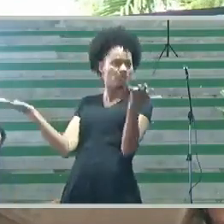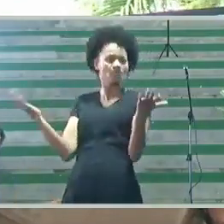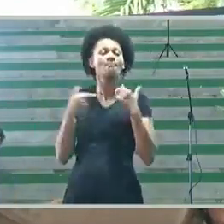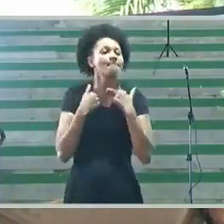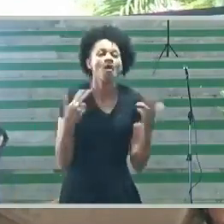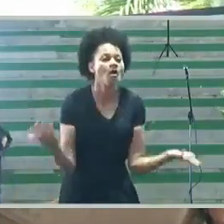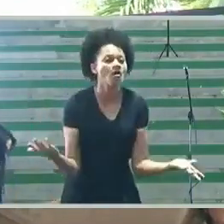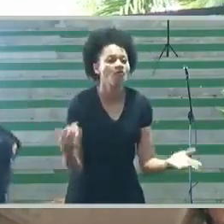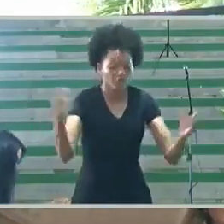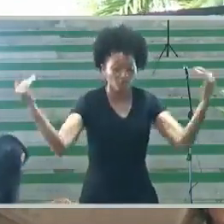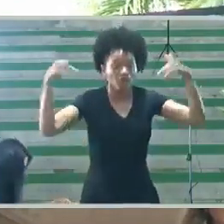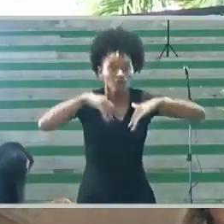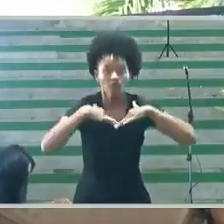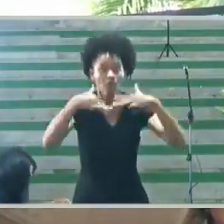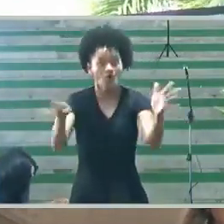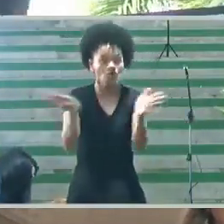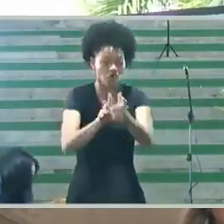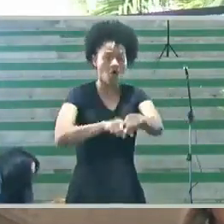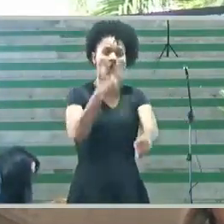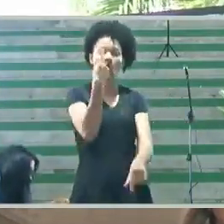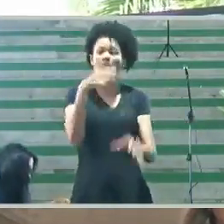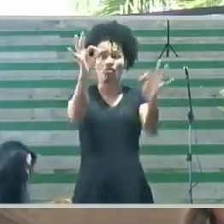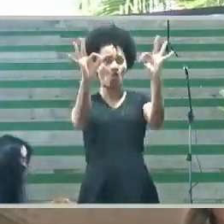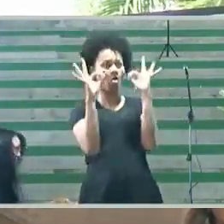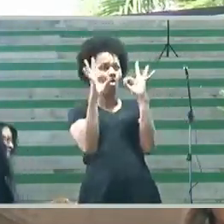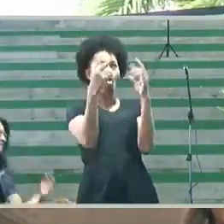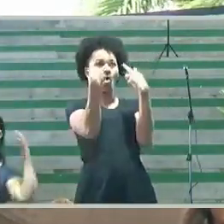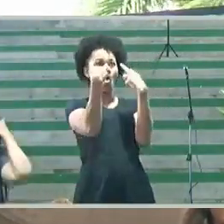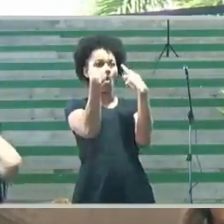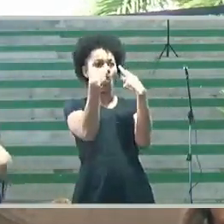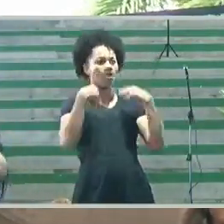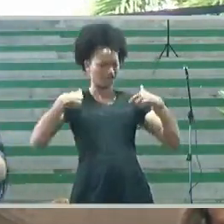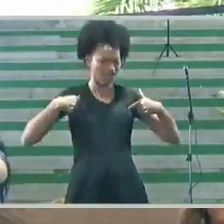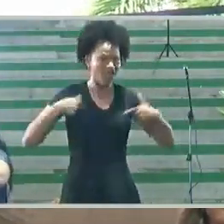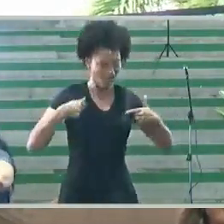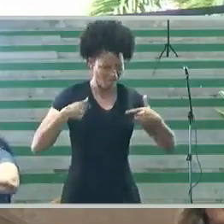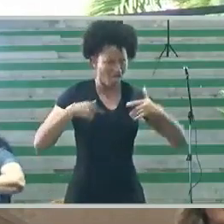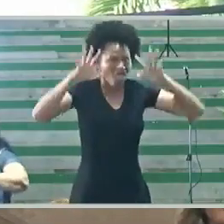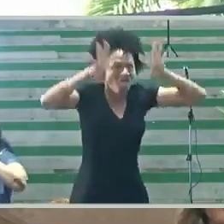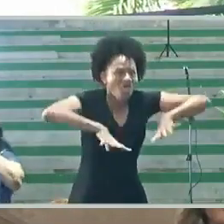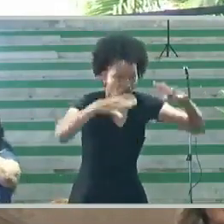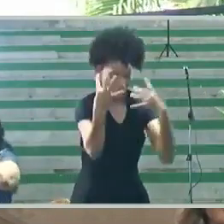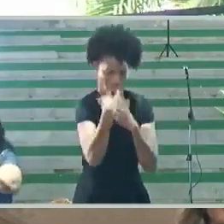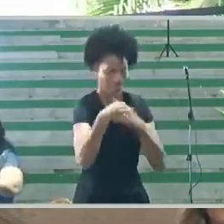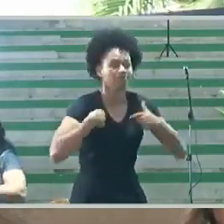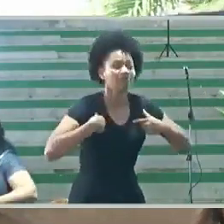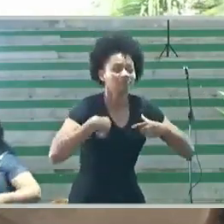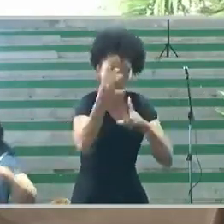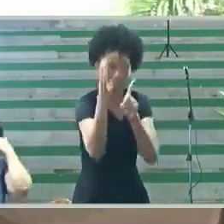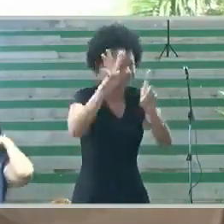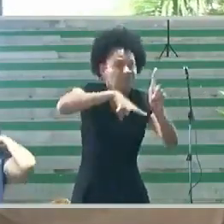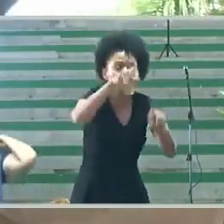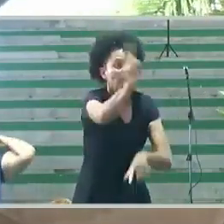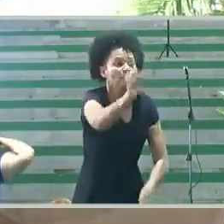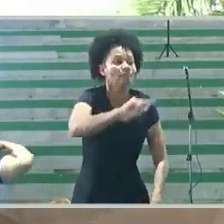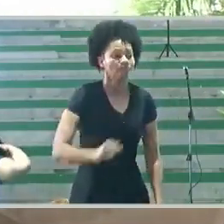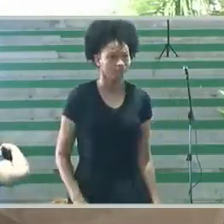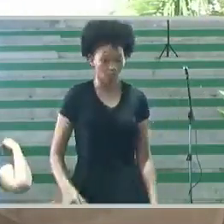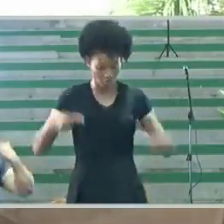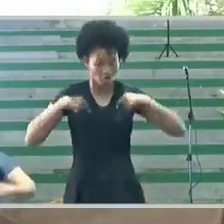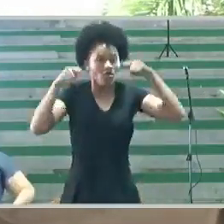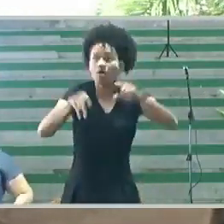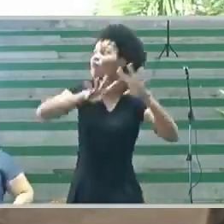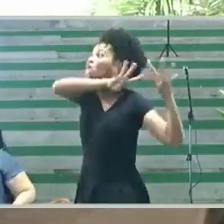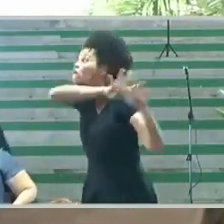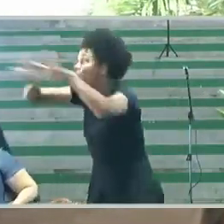Que tu entrou aqui desde 1:30 e tá olhando pra mim. Eu não vim prestar culto pra você não, rapaz. Eu vim prestar